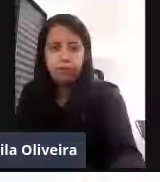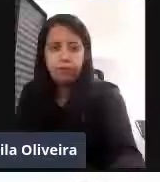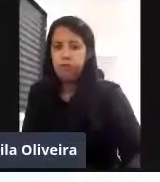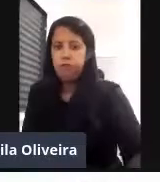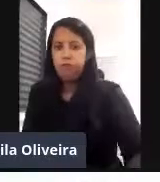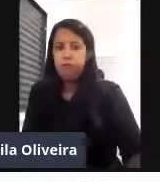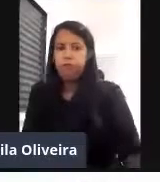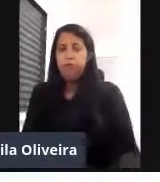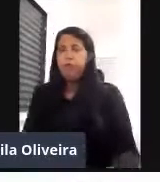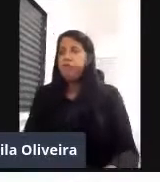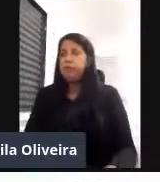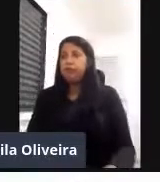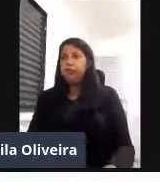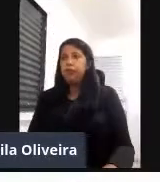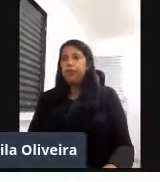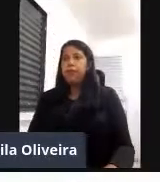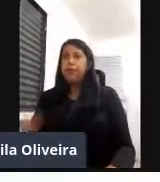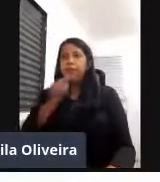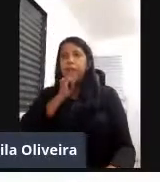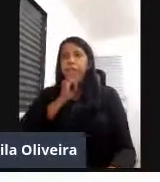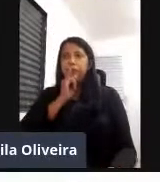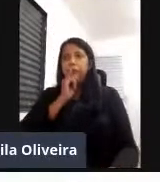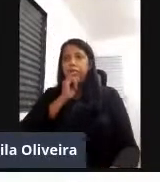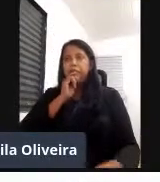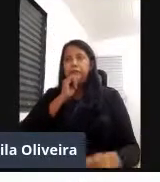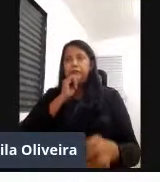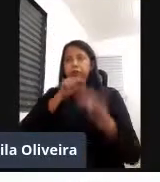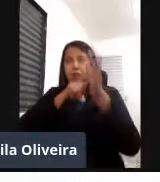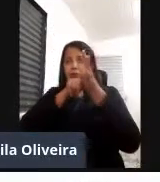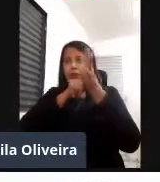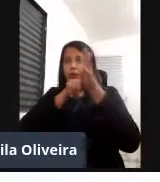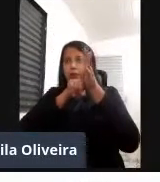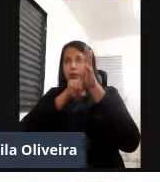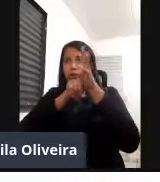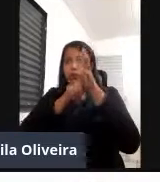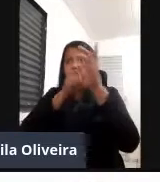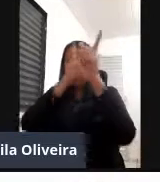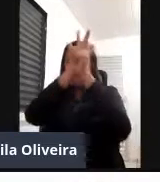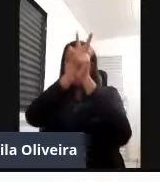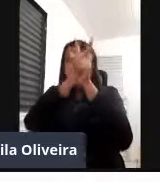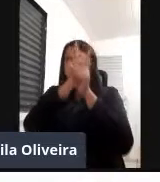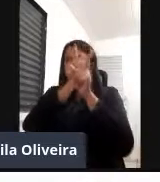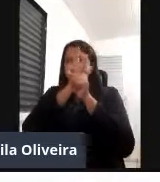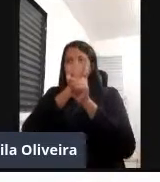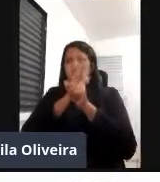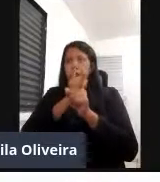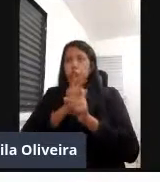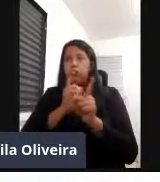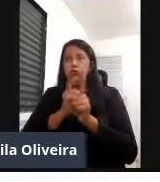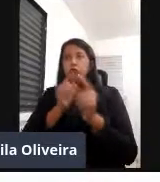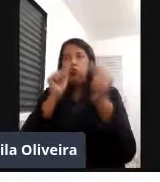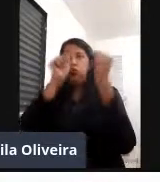for observar, bem aqui, o Google Acadêmico retornou para mim